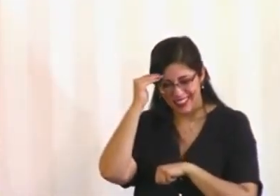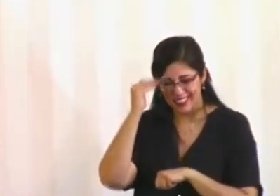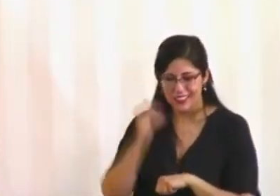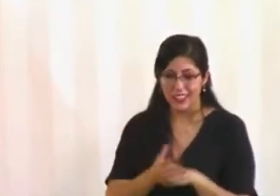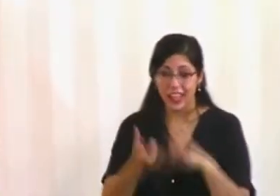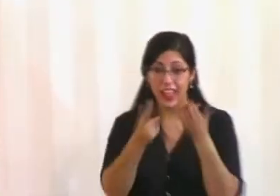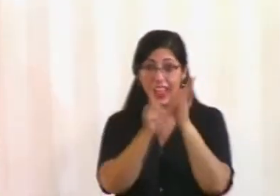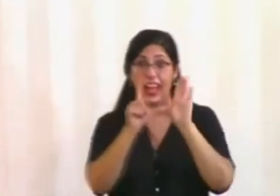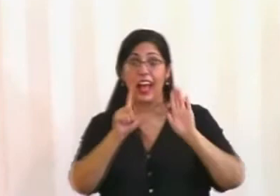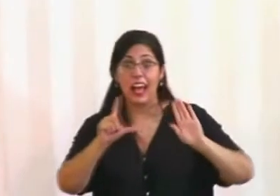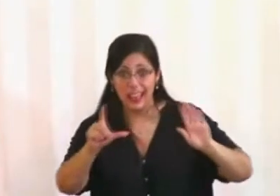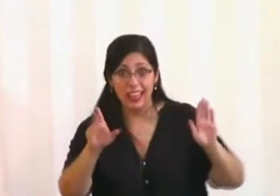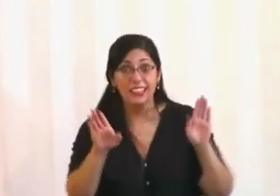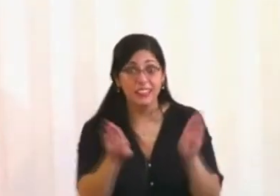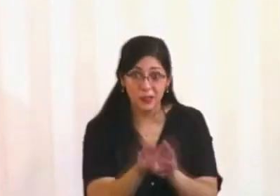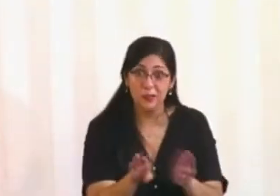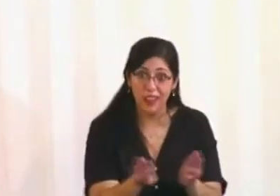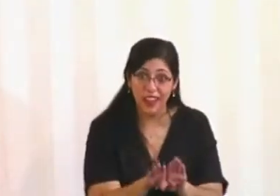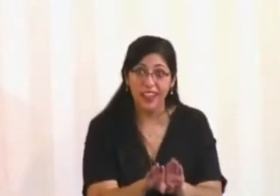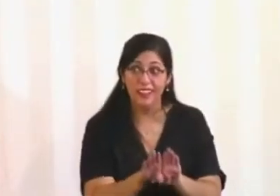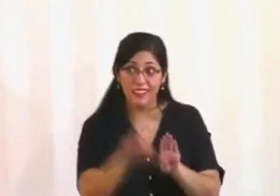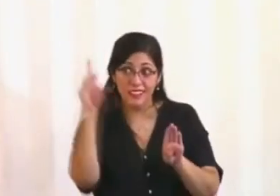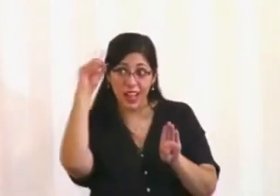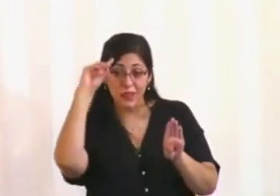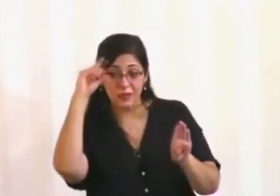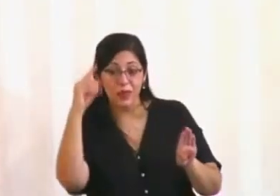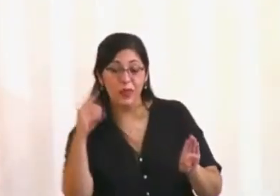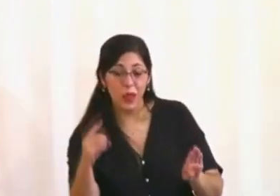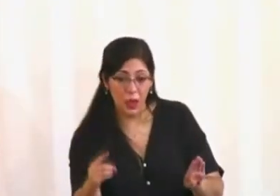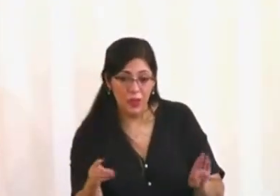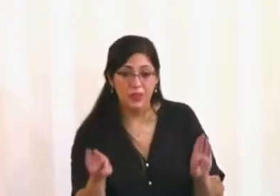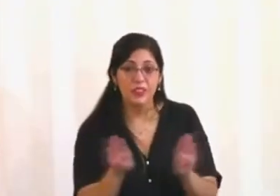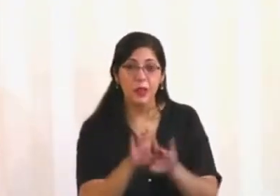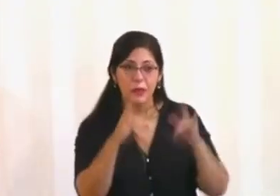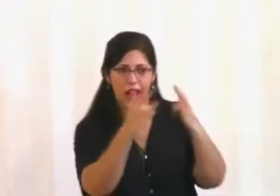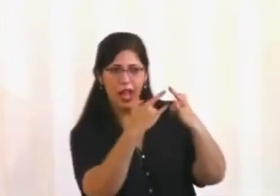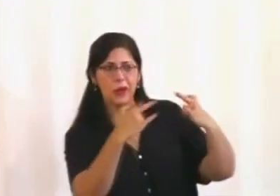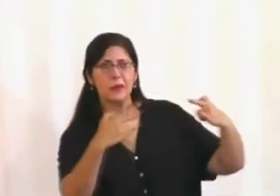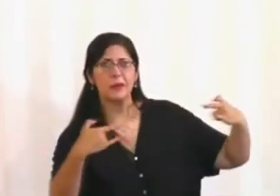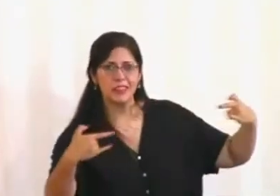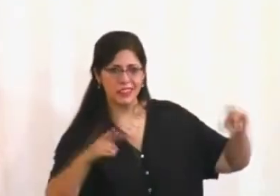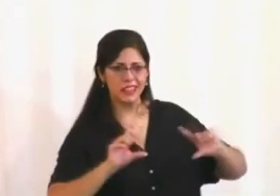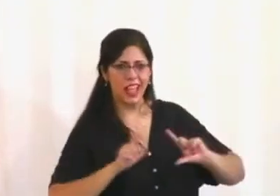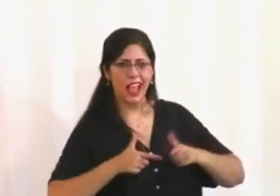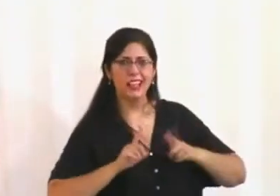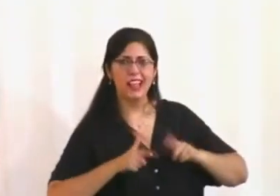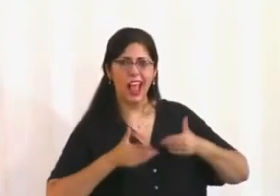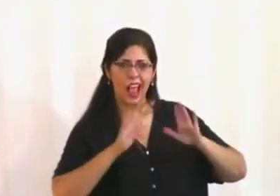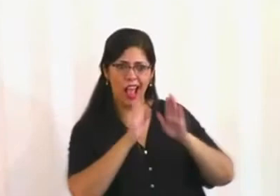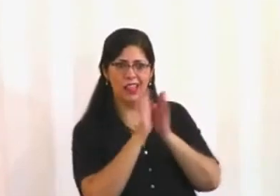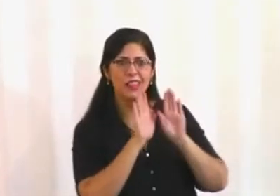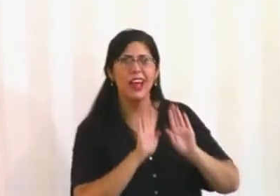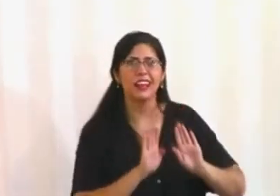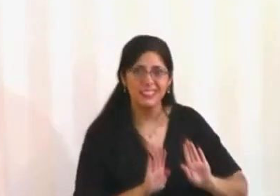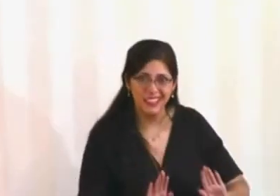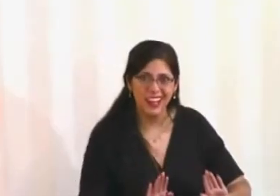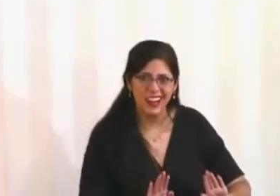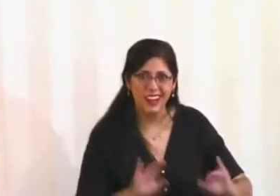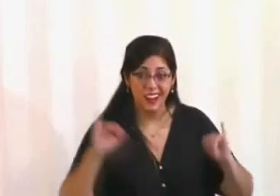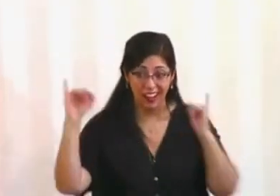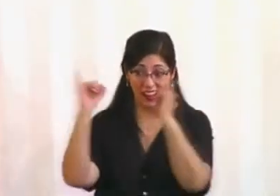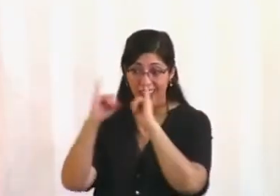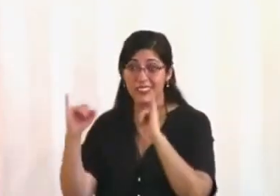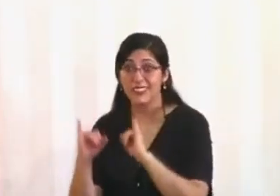no Monte Sinai, lugar significativo porque o Senhor visitou o acampamento de Israel com relação à adoração lá do bezerro de